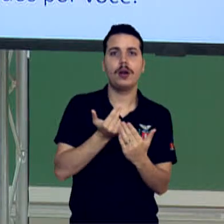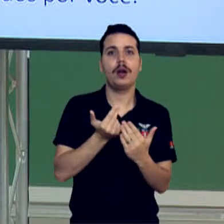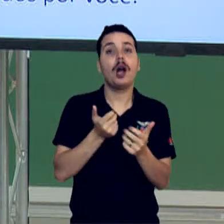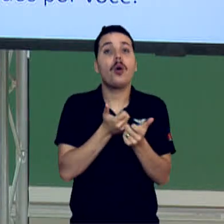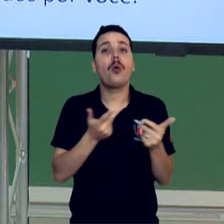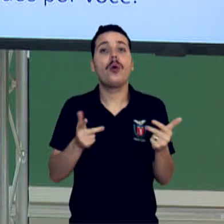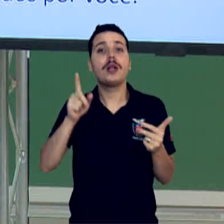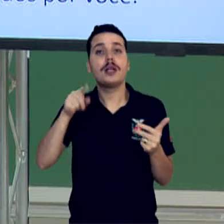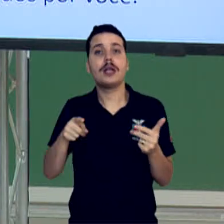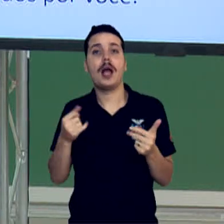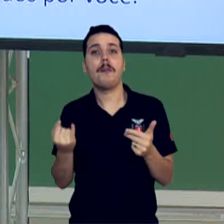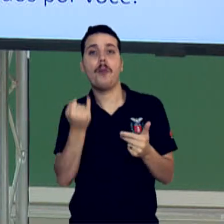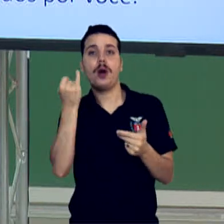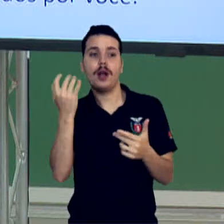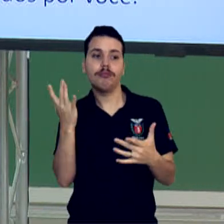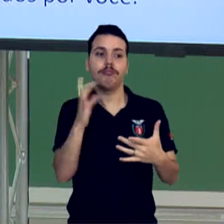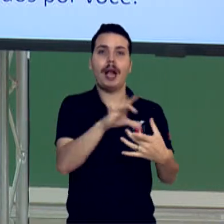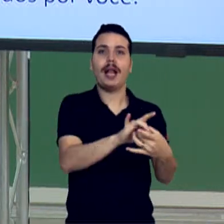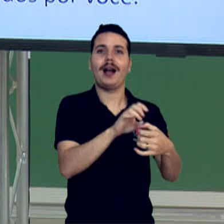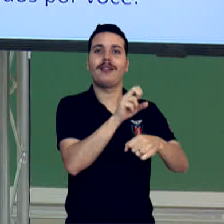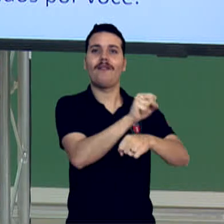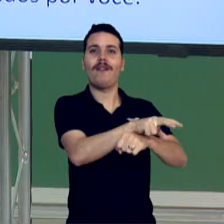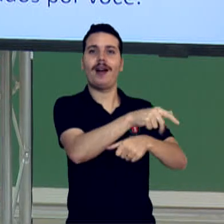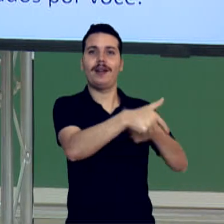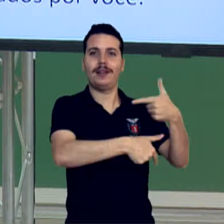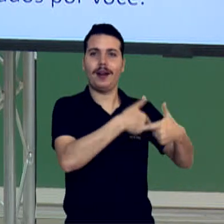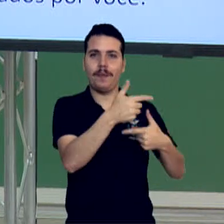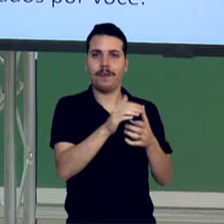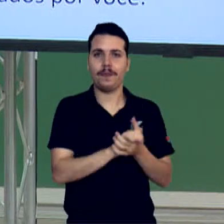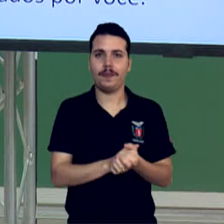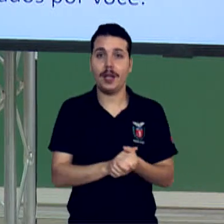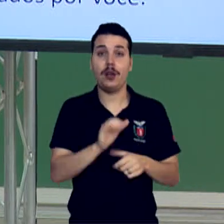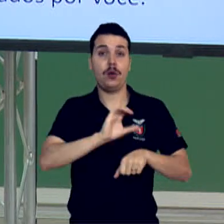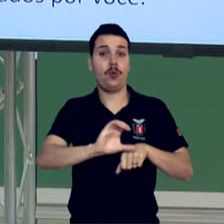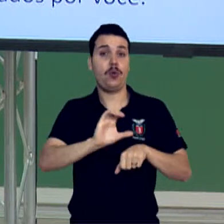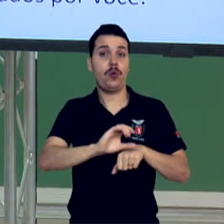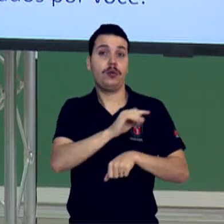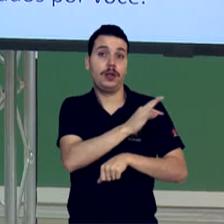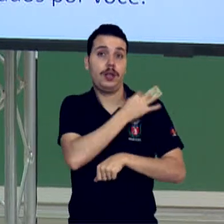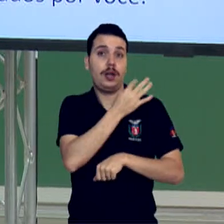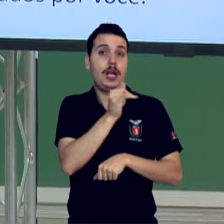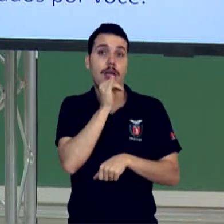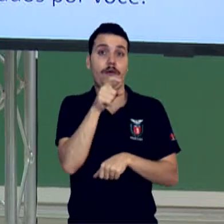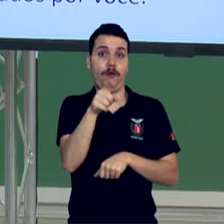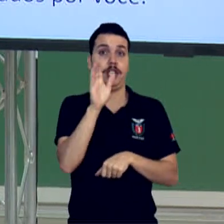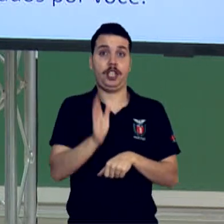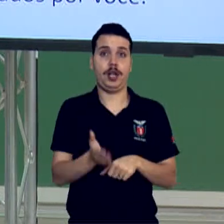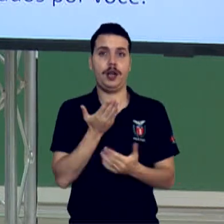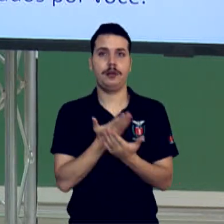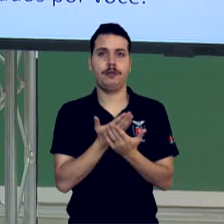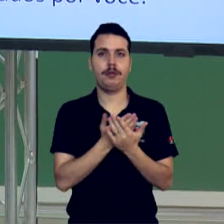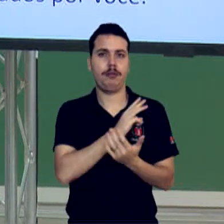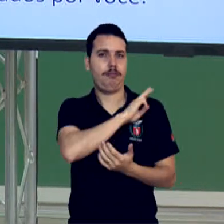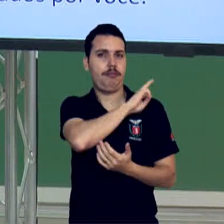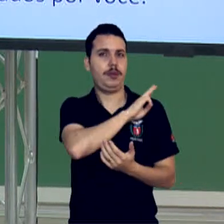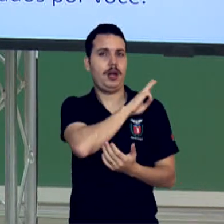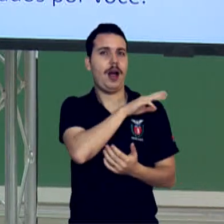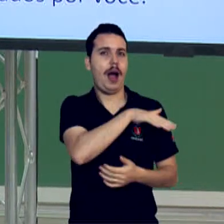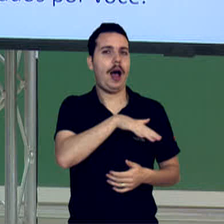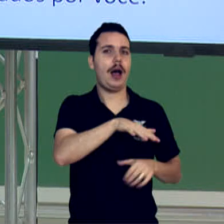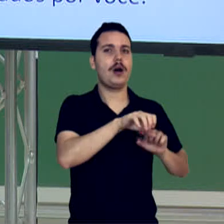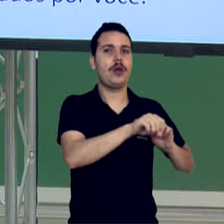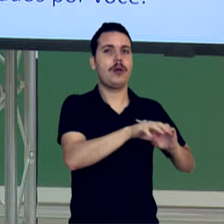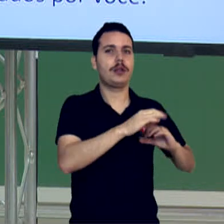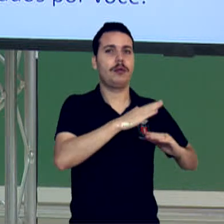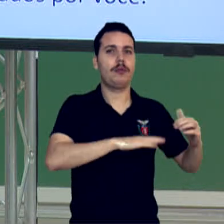vaga que você está realizando. Os cursos técnicos, então se você já estuda no ensino médio, na educação profissional, você